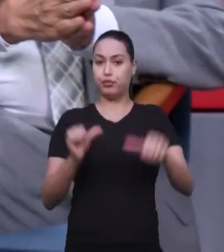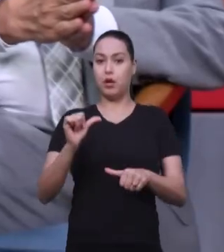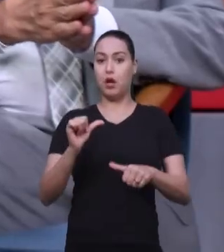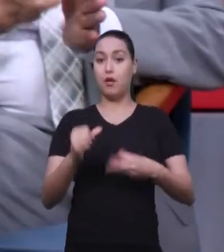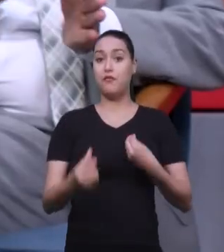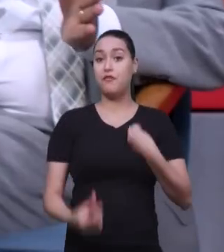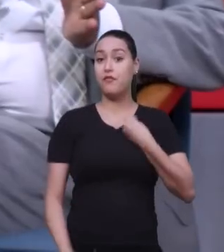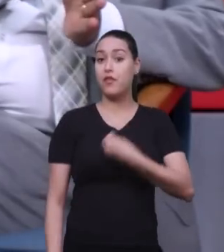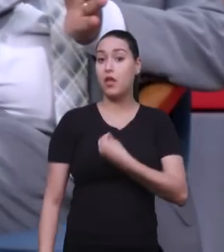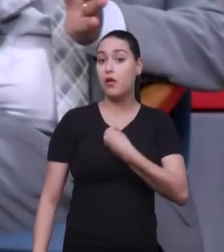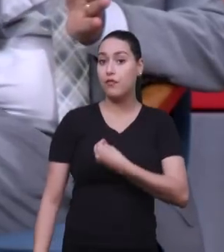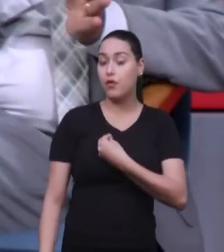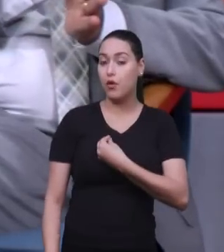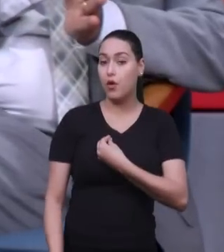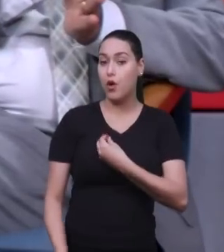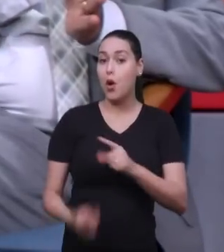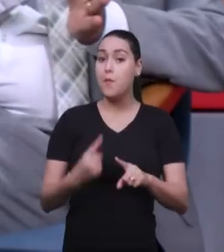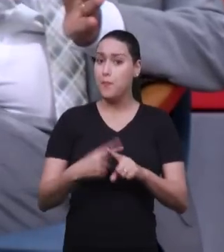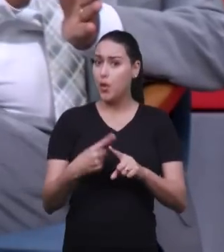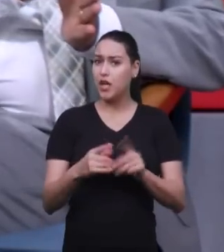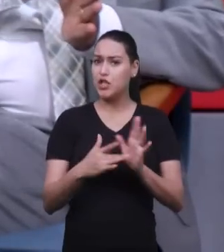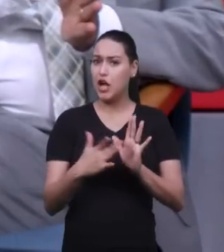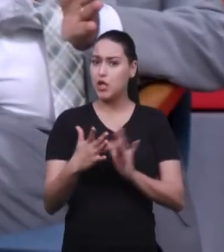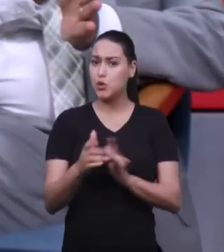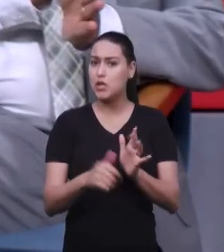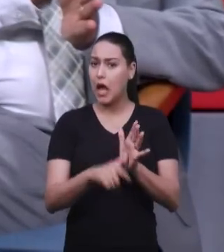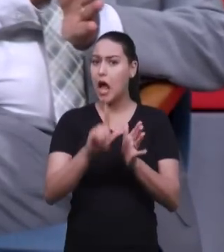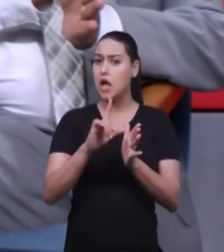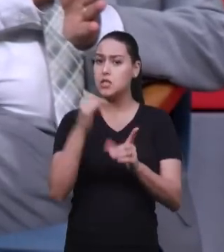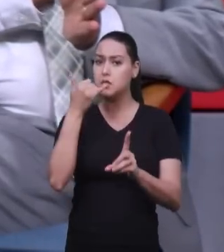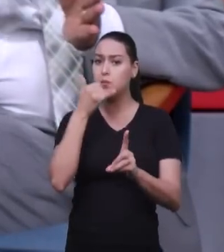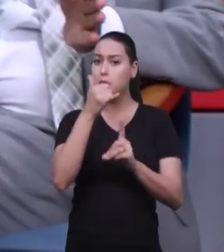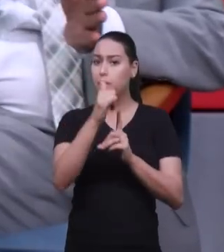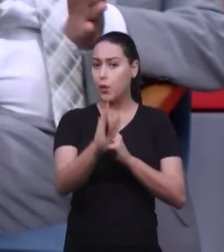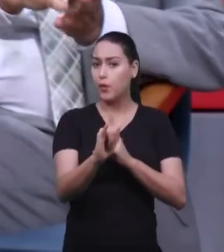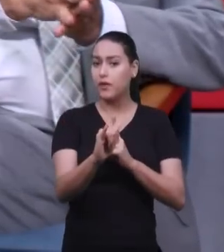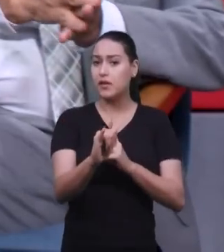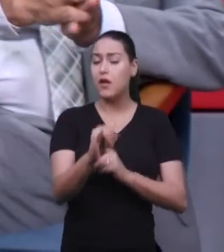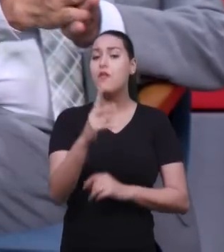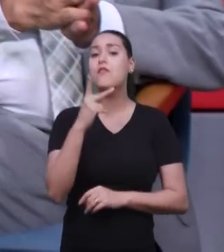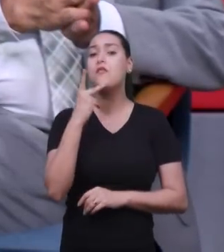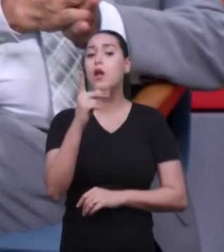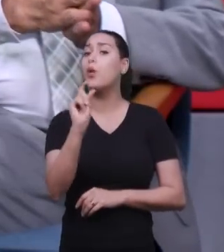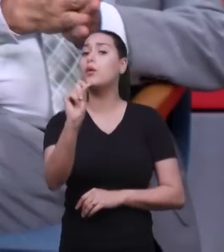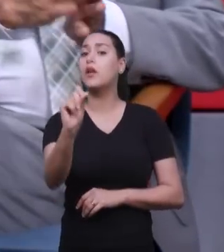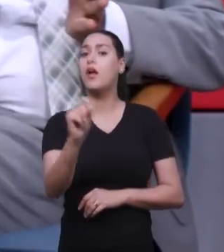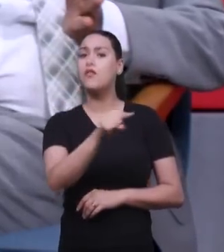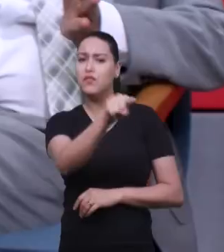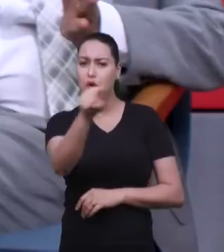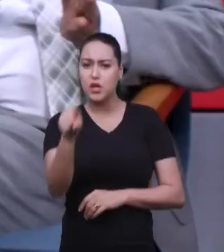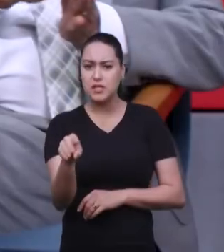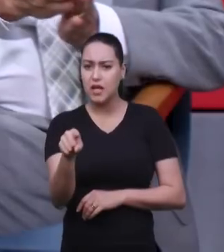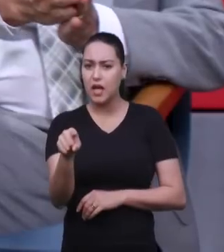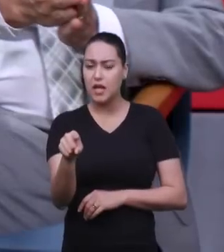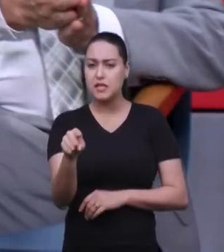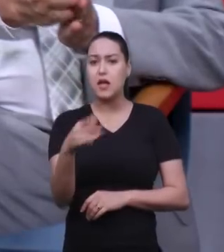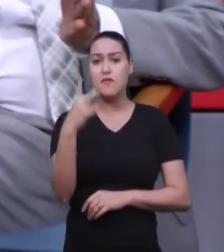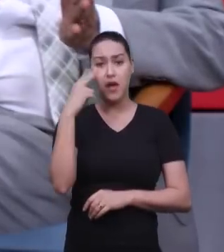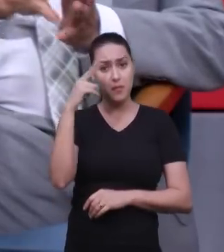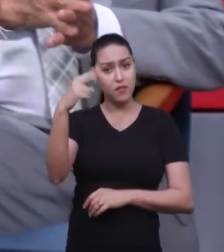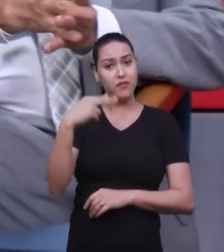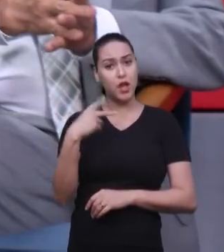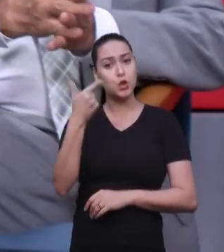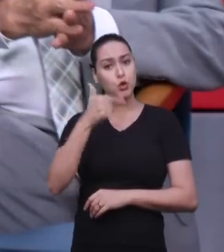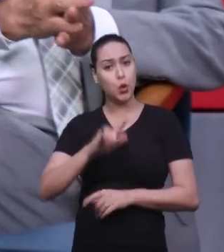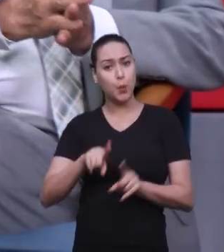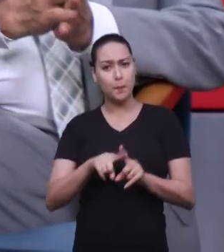está vivo, porque ele havia dito: o mundo não me verá, mas vós me vereis, porque eu vivo e